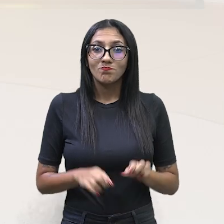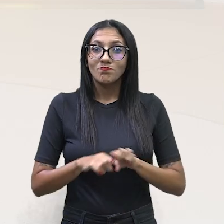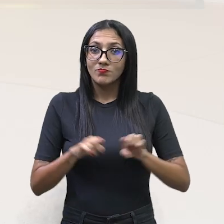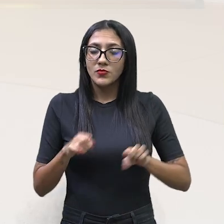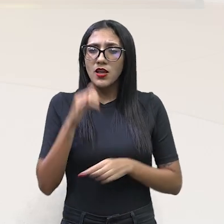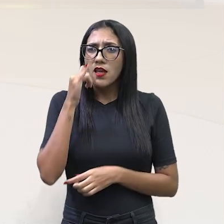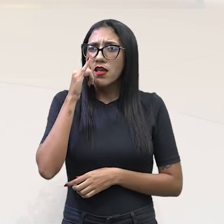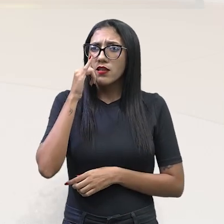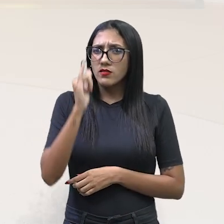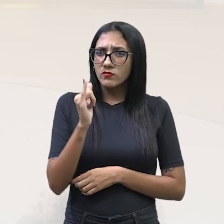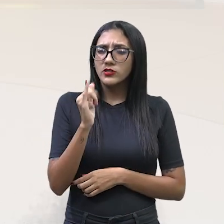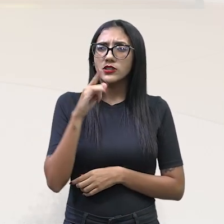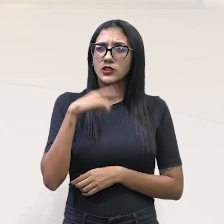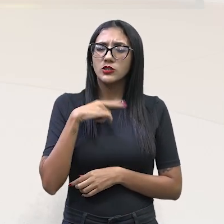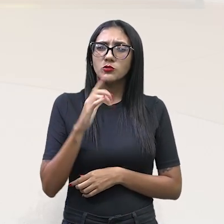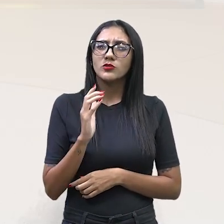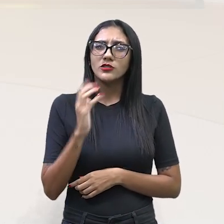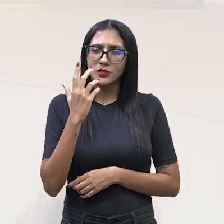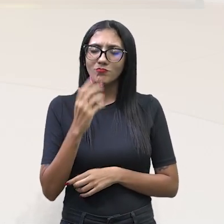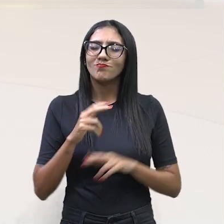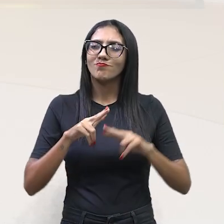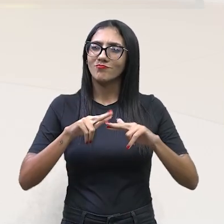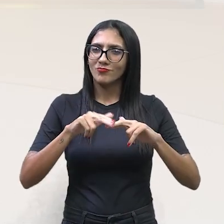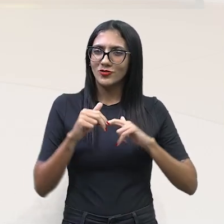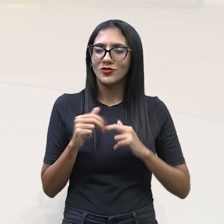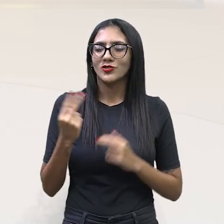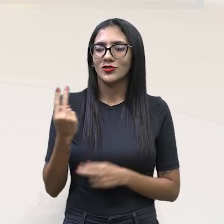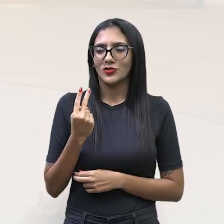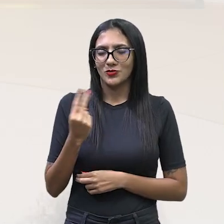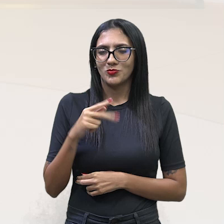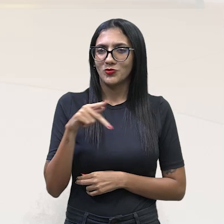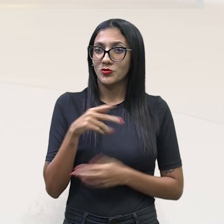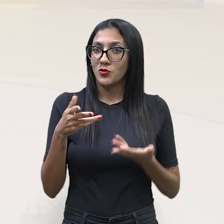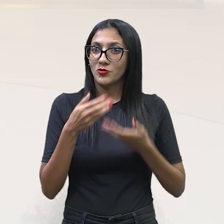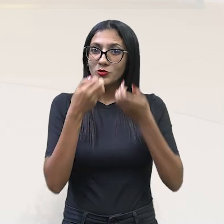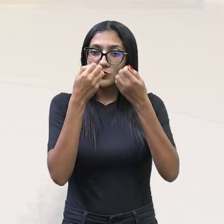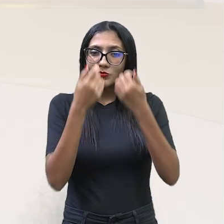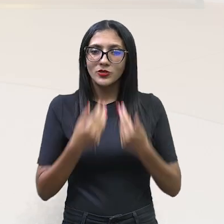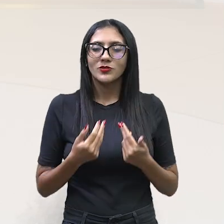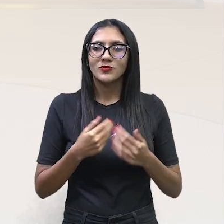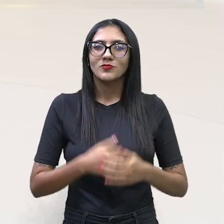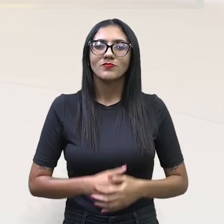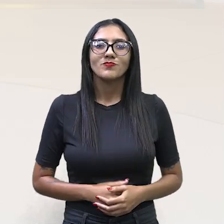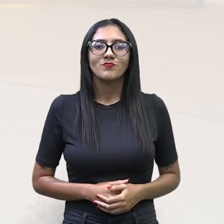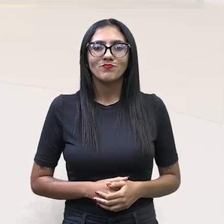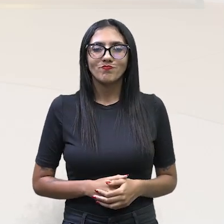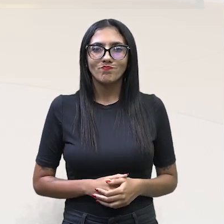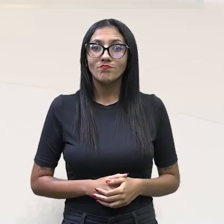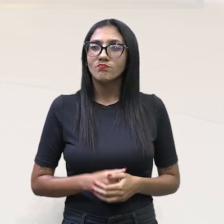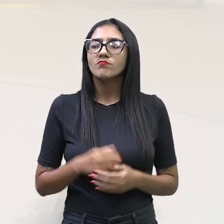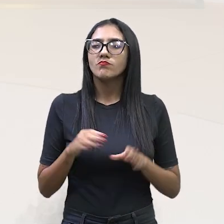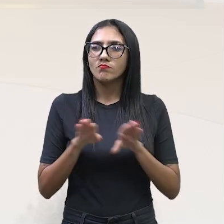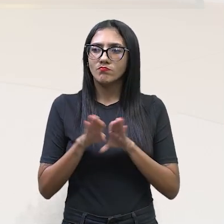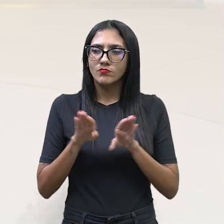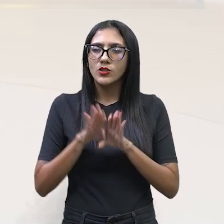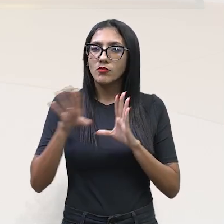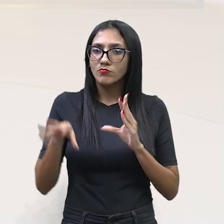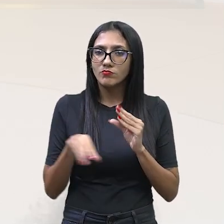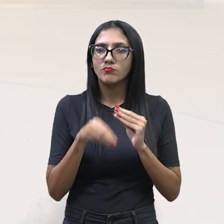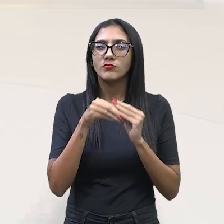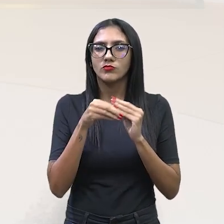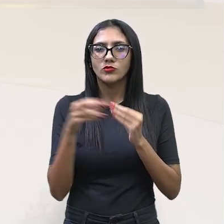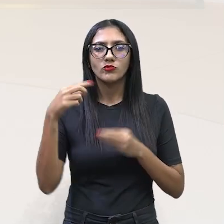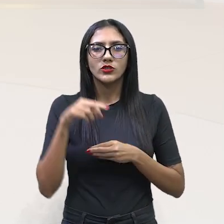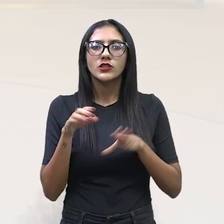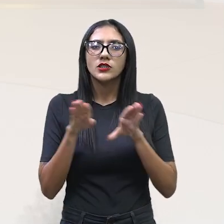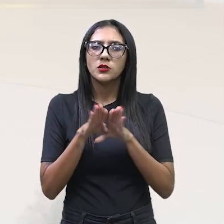com vocês, por isso nós estamos aqui, né, professora? Para nós alertarmos, né? Exatamente. E só somando aí a sua fala, professor, não é, já que você falou